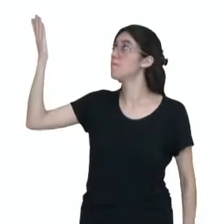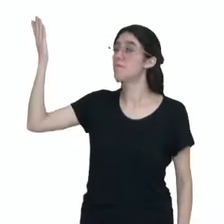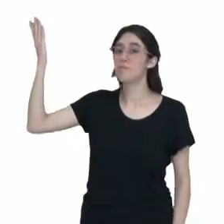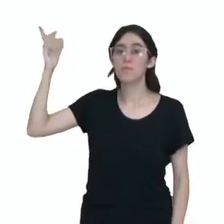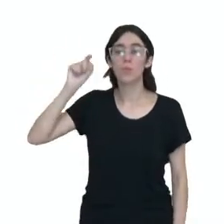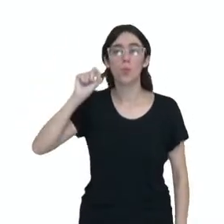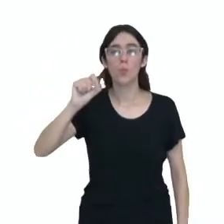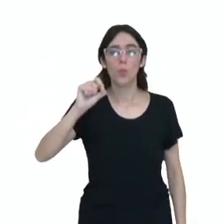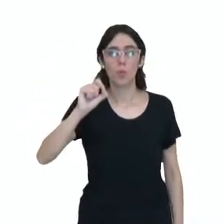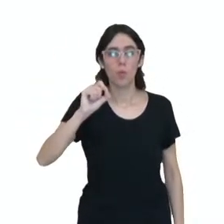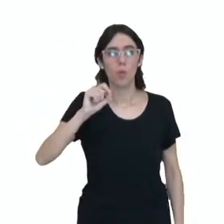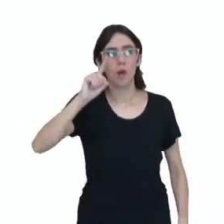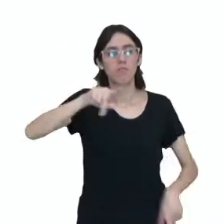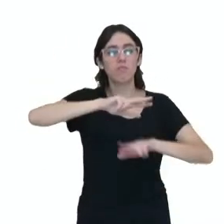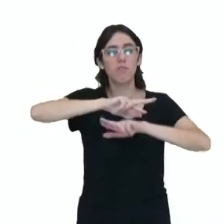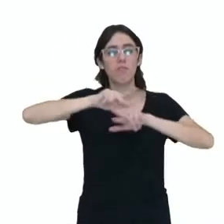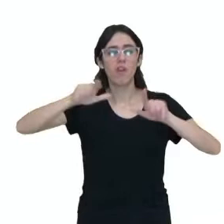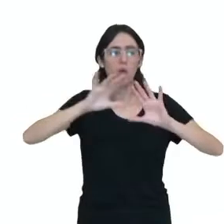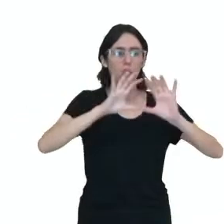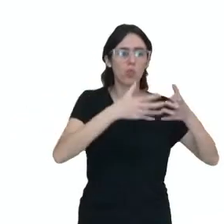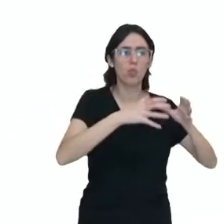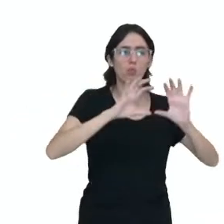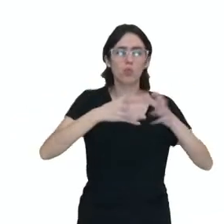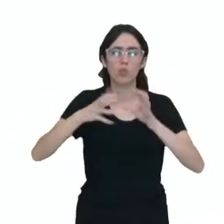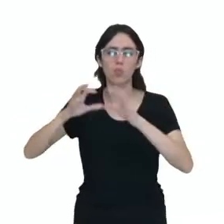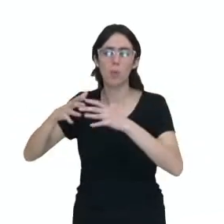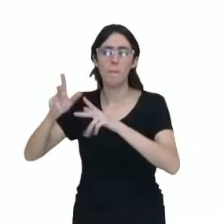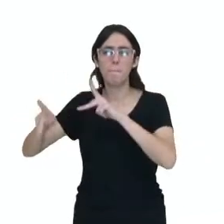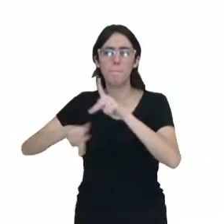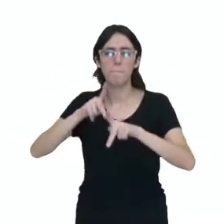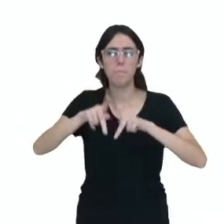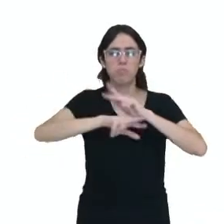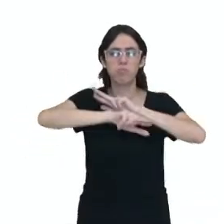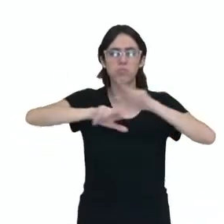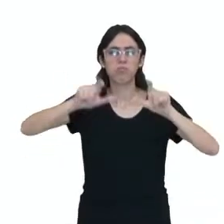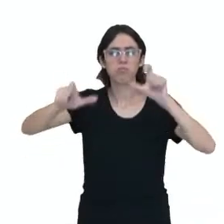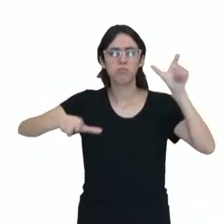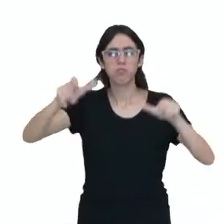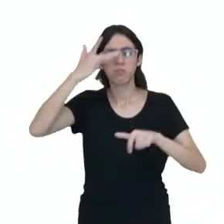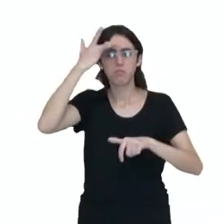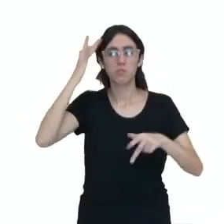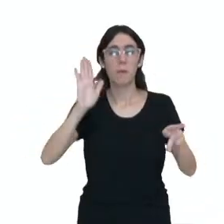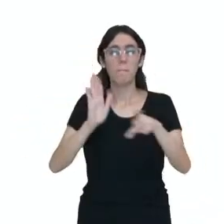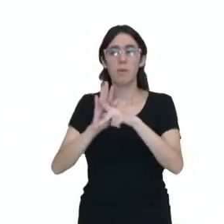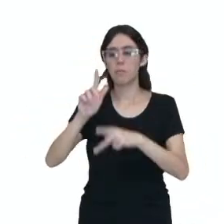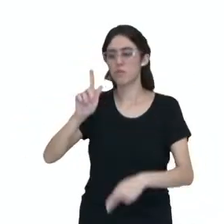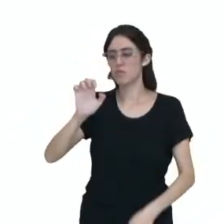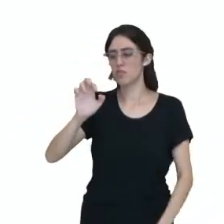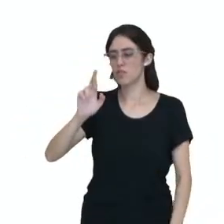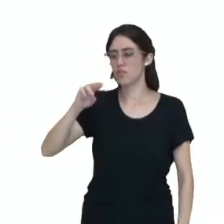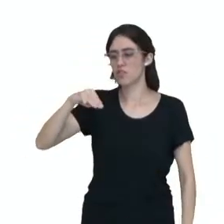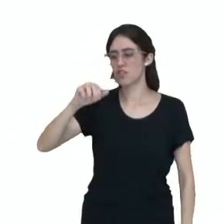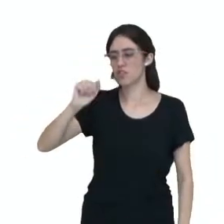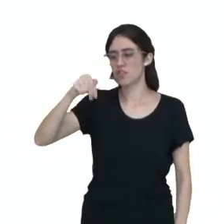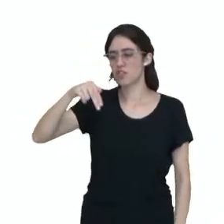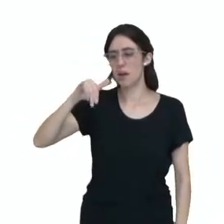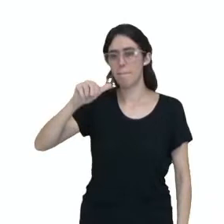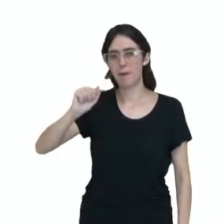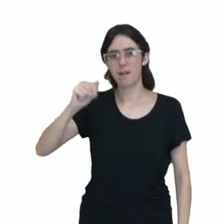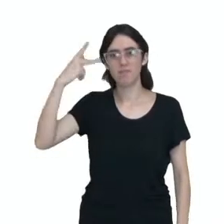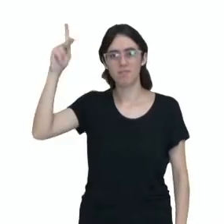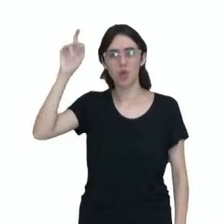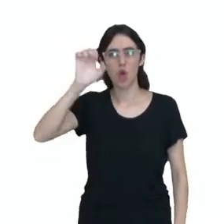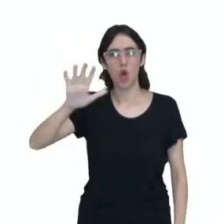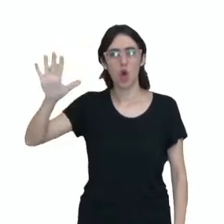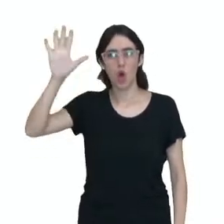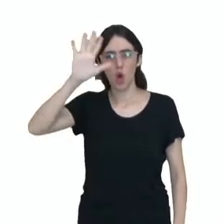o nome dado a vários grupos, povos, de habitantes da Germânia, região da Europa parcialmente limitada pelos